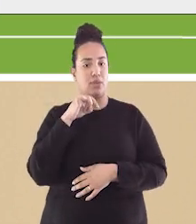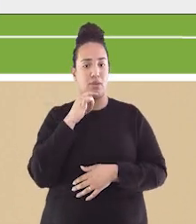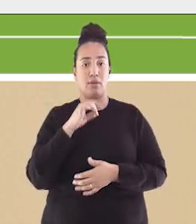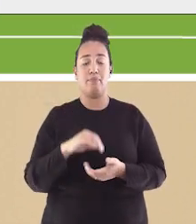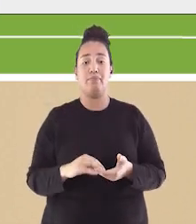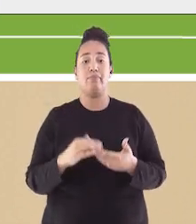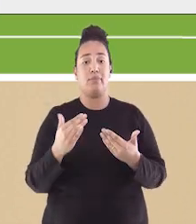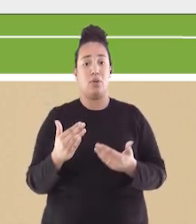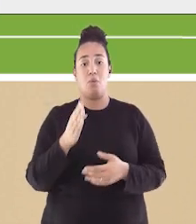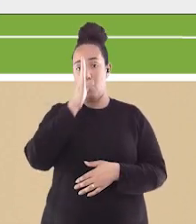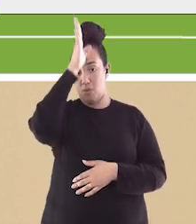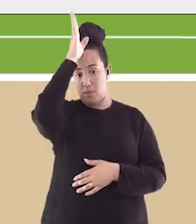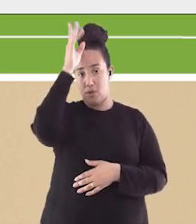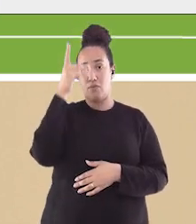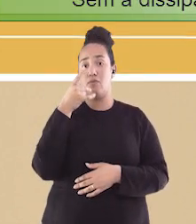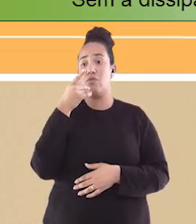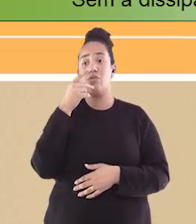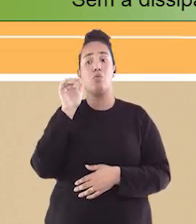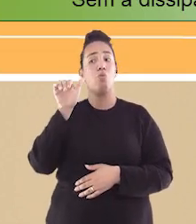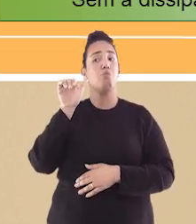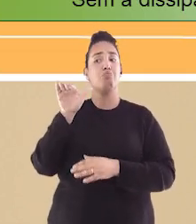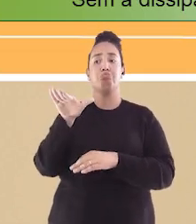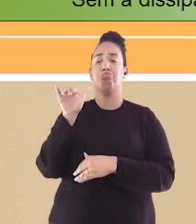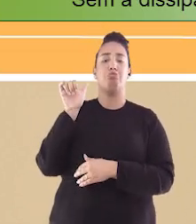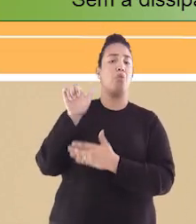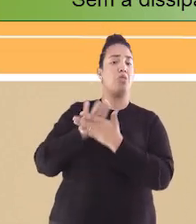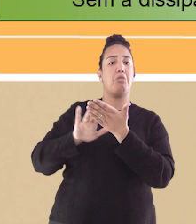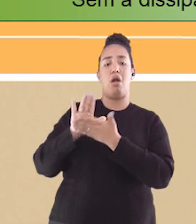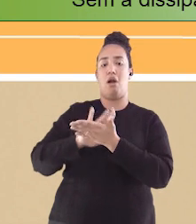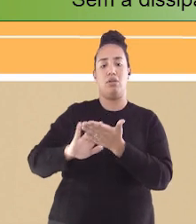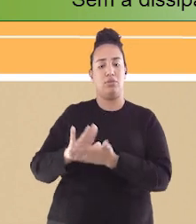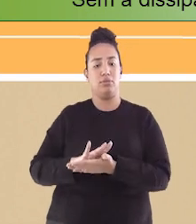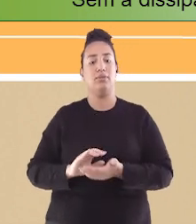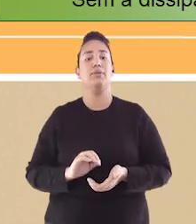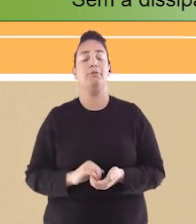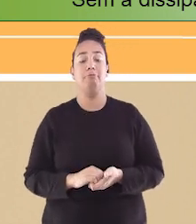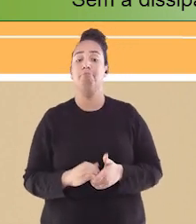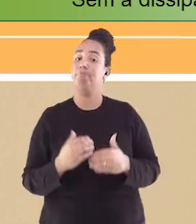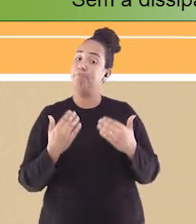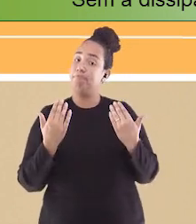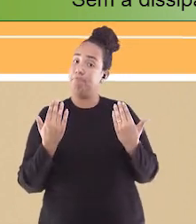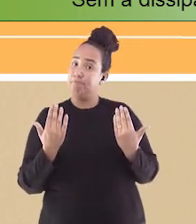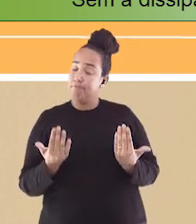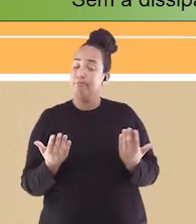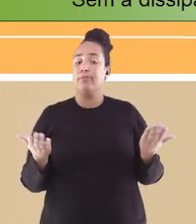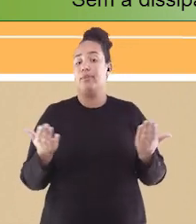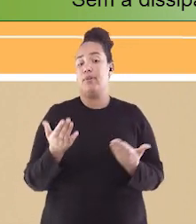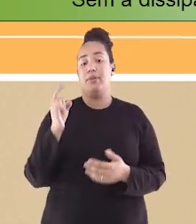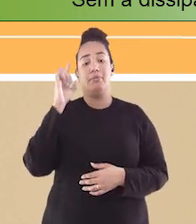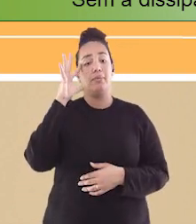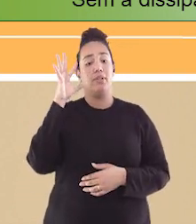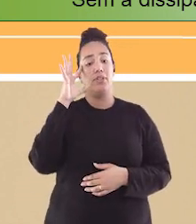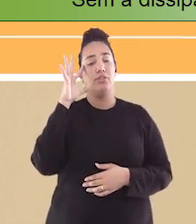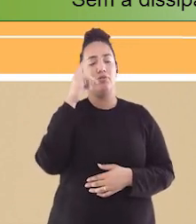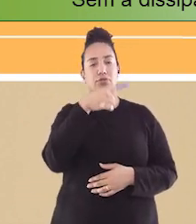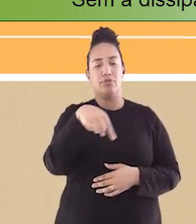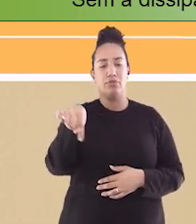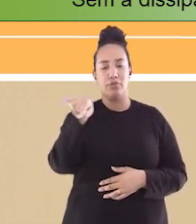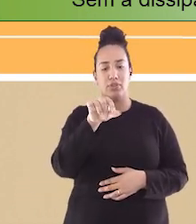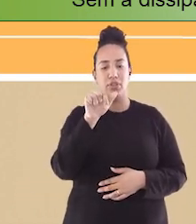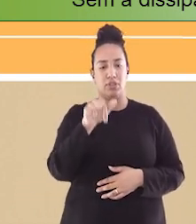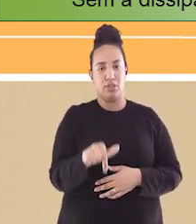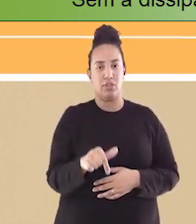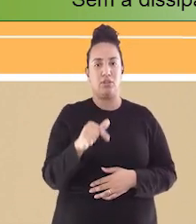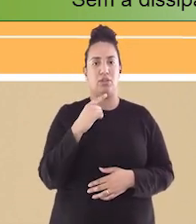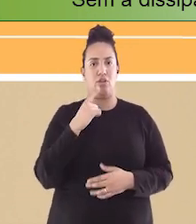região. Complicado. Pois é, agora imagine você que o incêndio vai continuar a produzir fumaça.